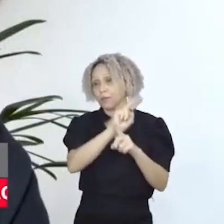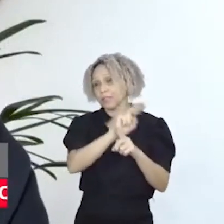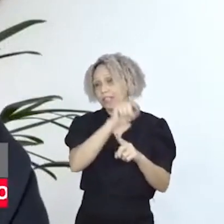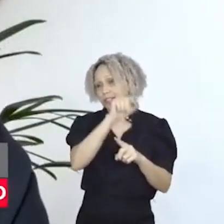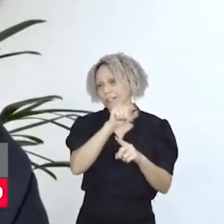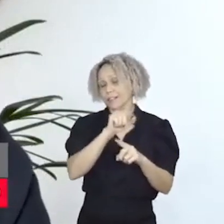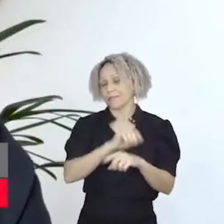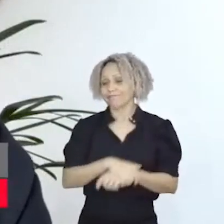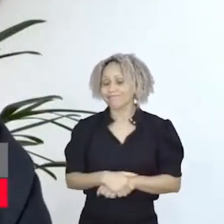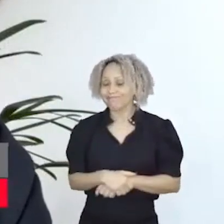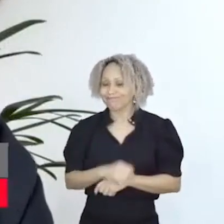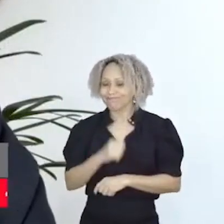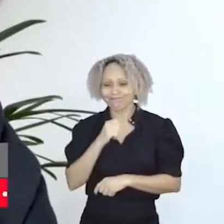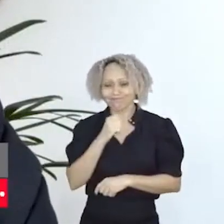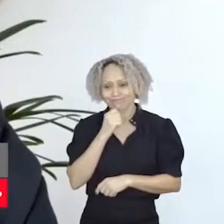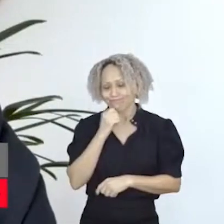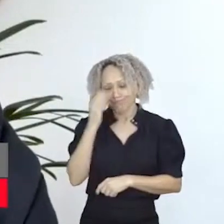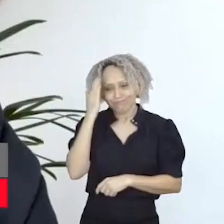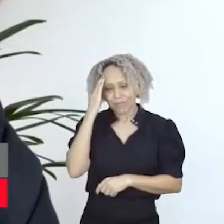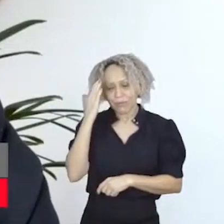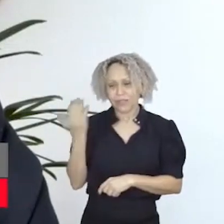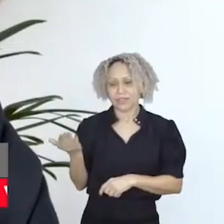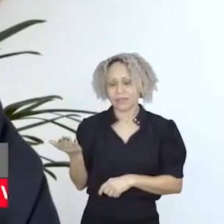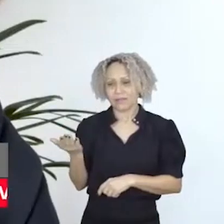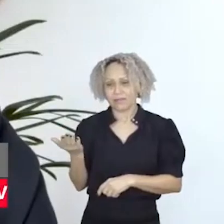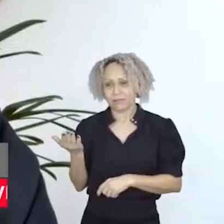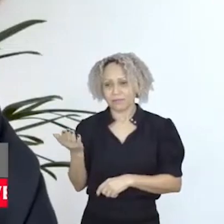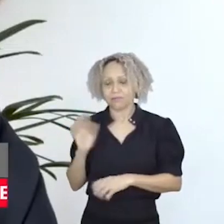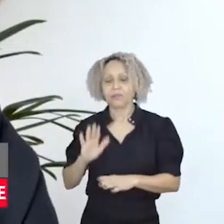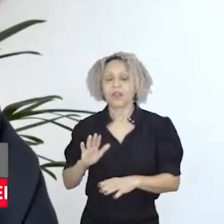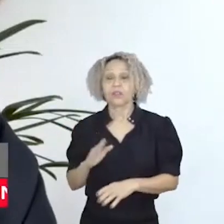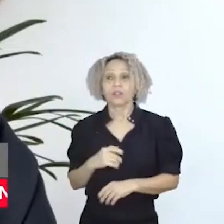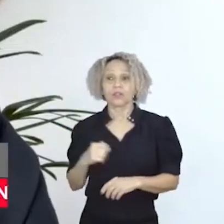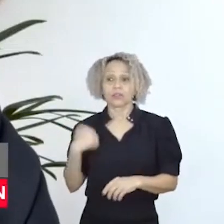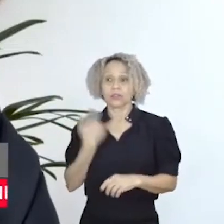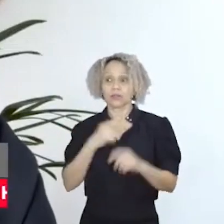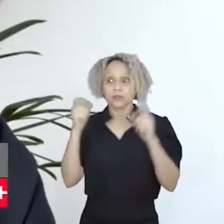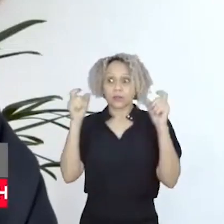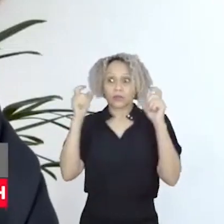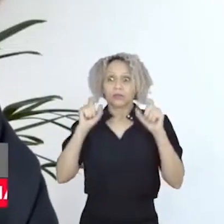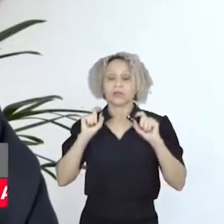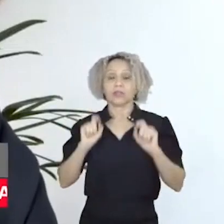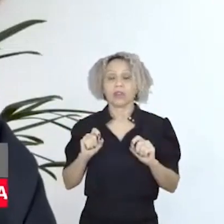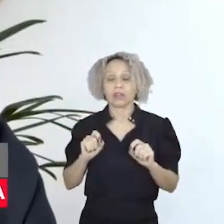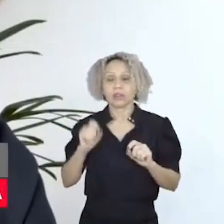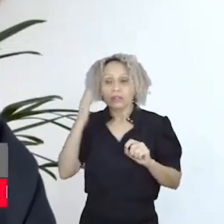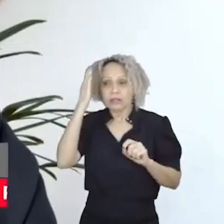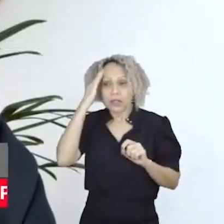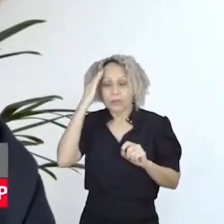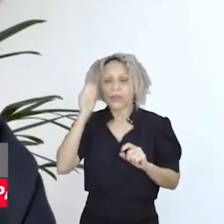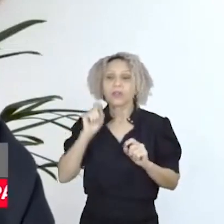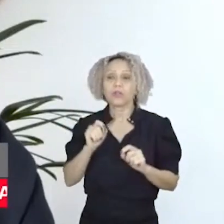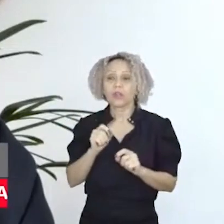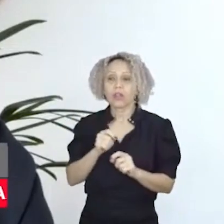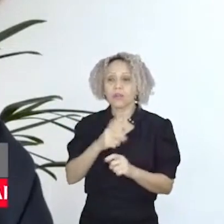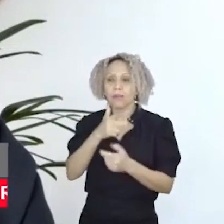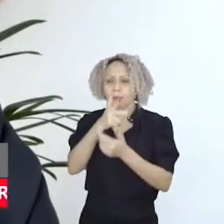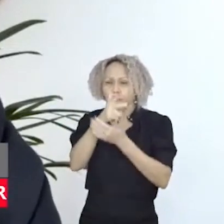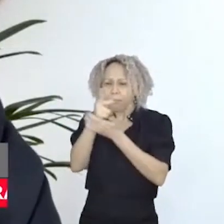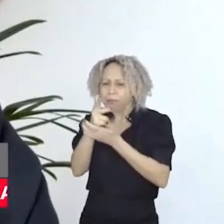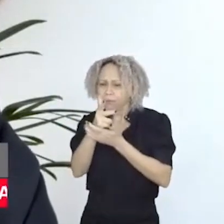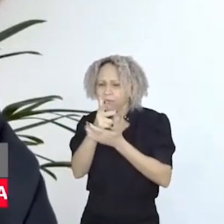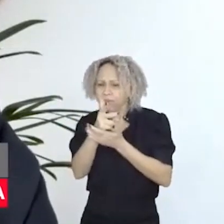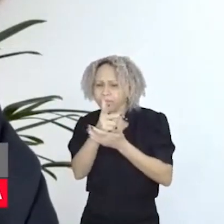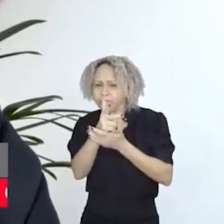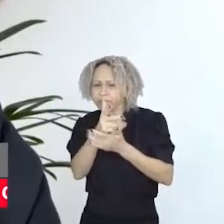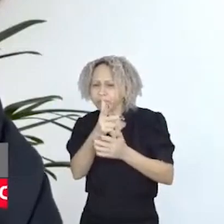primeira coisa que mais nos assusta é saber que a bala que matou a